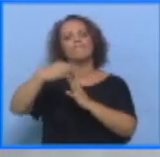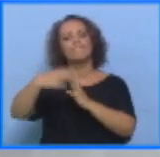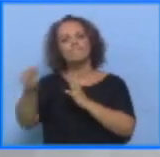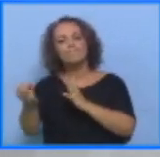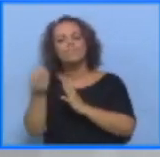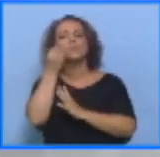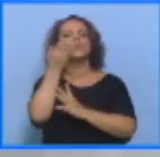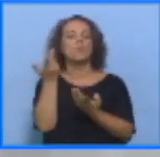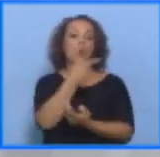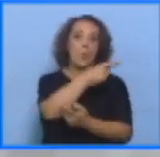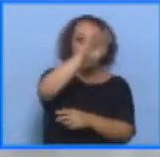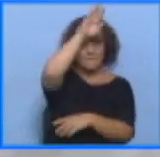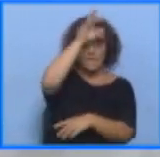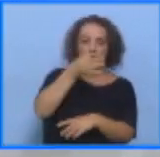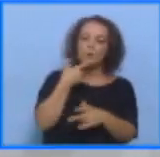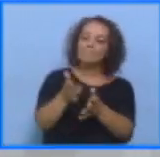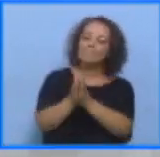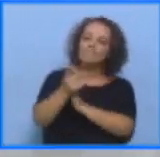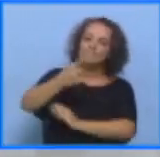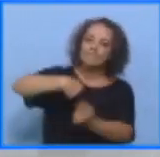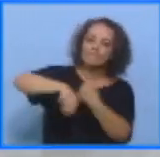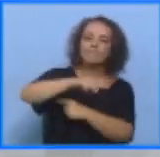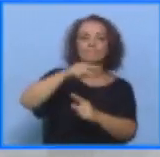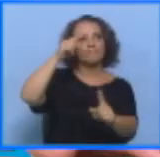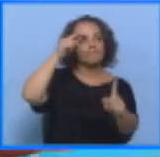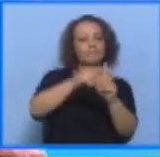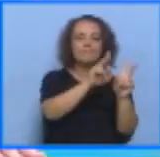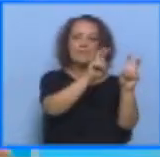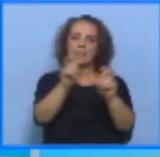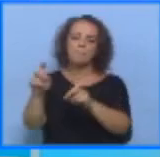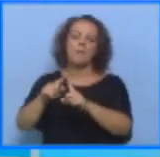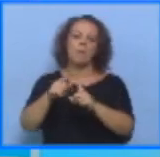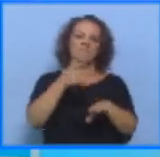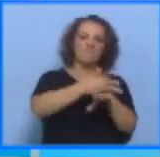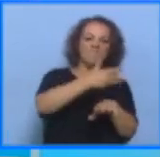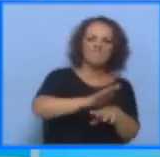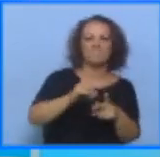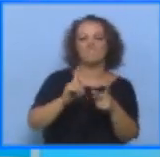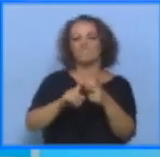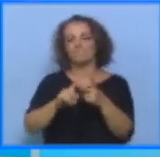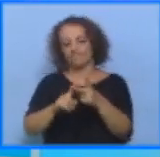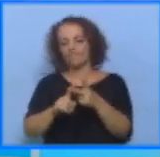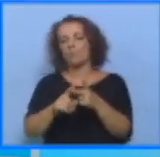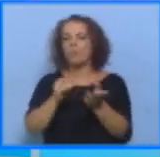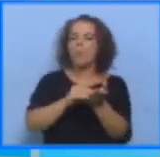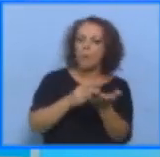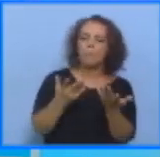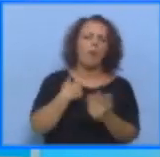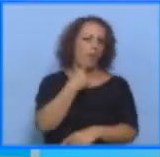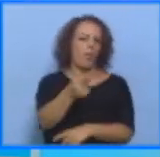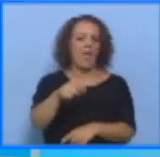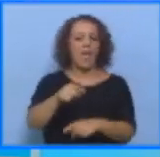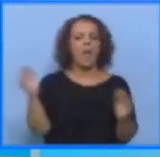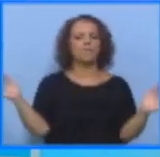aos pobres. Sim. E nós, pronto, eu volto a dizer, nós temos capítulos gerais de 3 em 3 anos. É